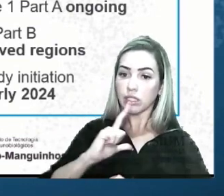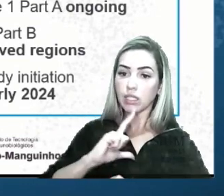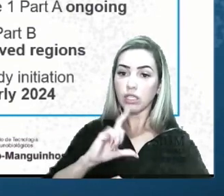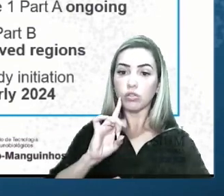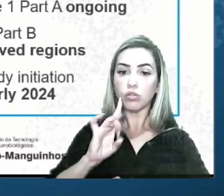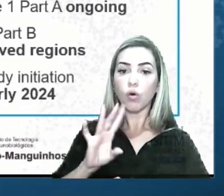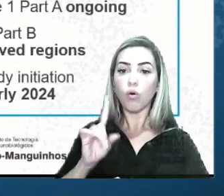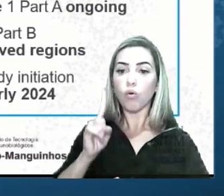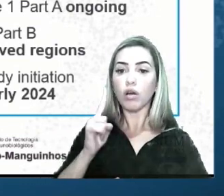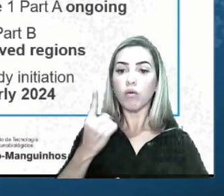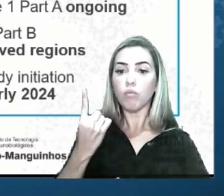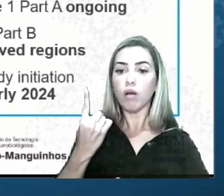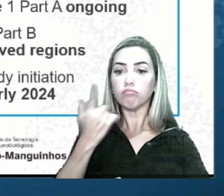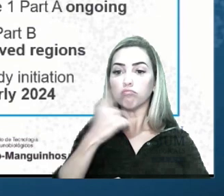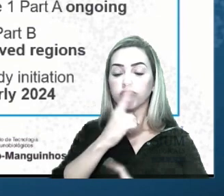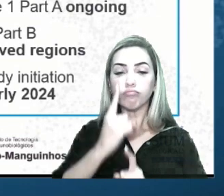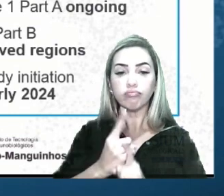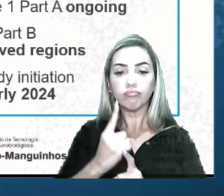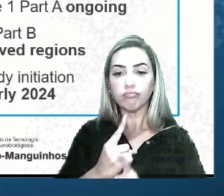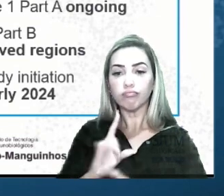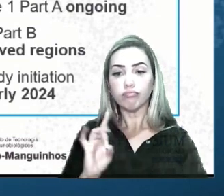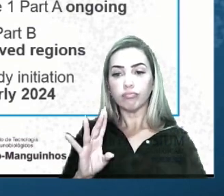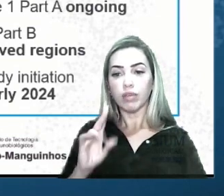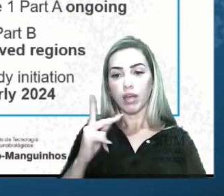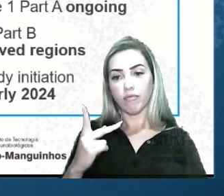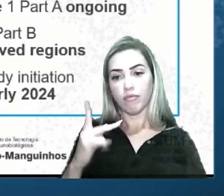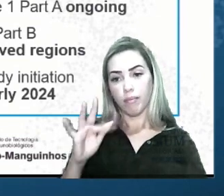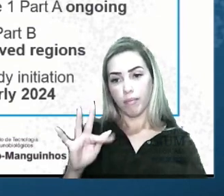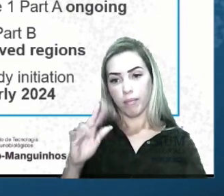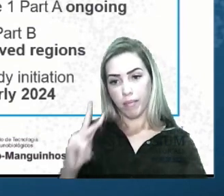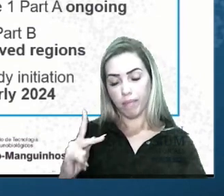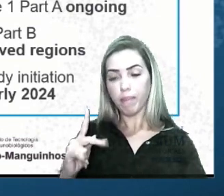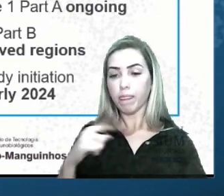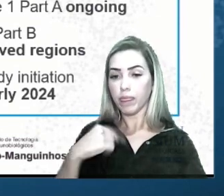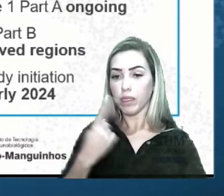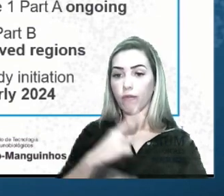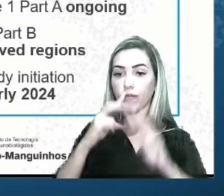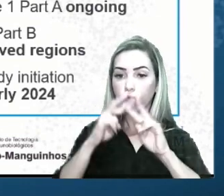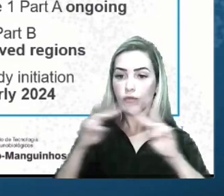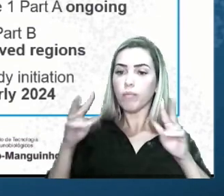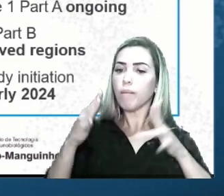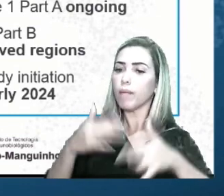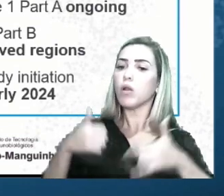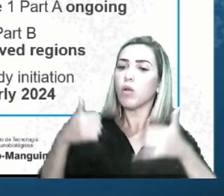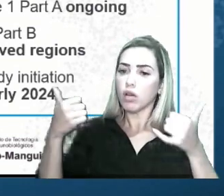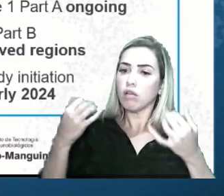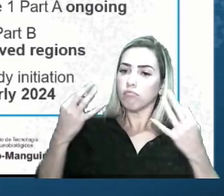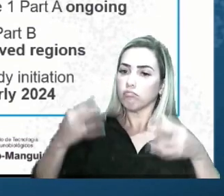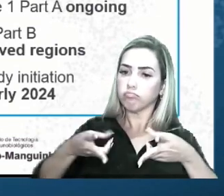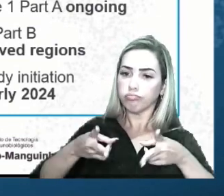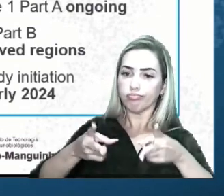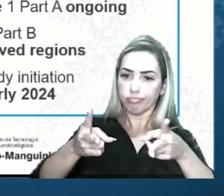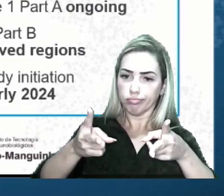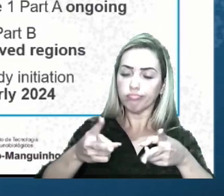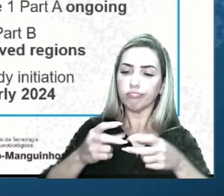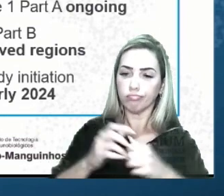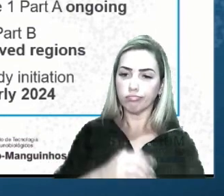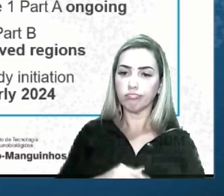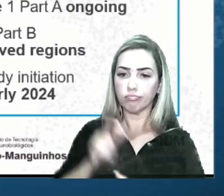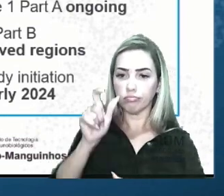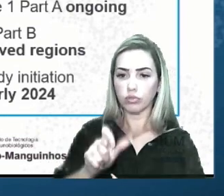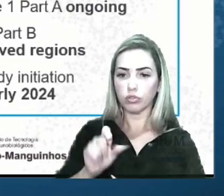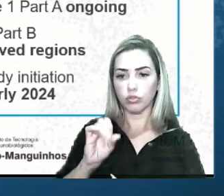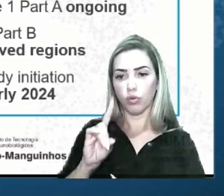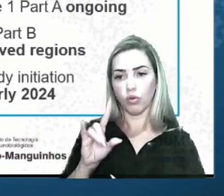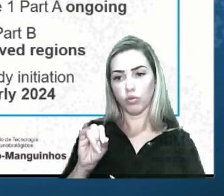uma dose desse CON-EPP, nós vimos realmente uma melhoria robusta e contínua do EPP sólido, que